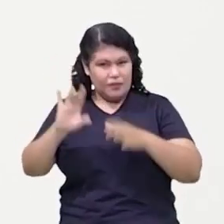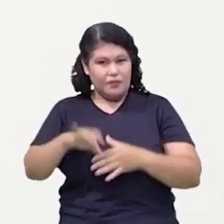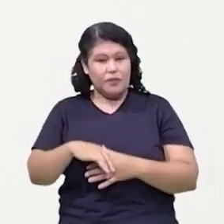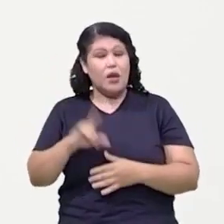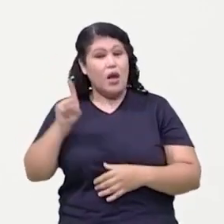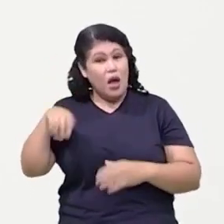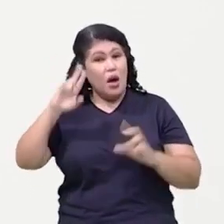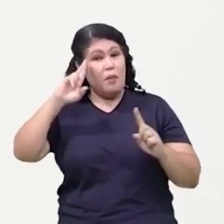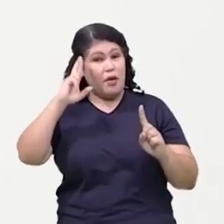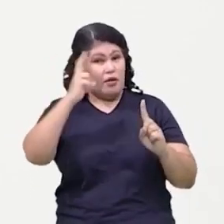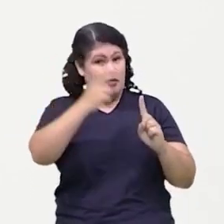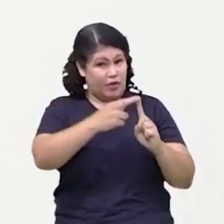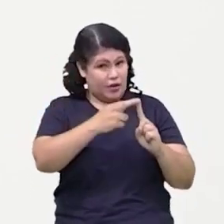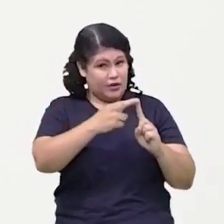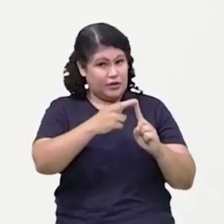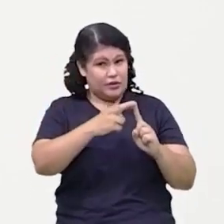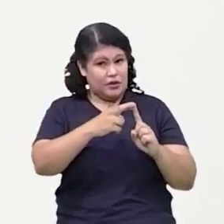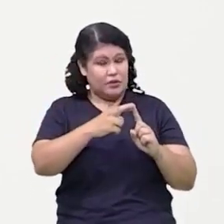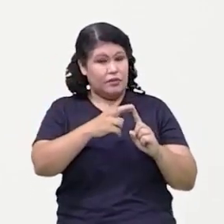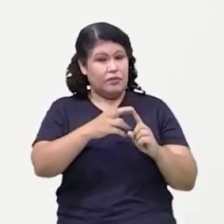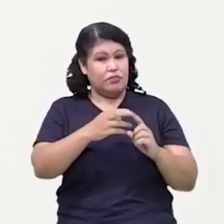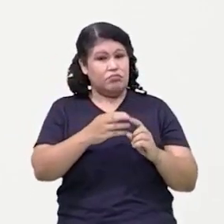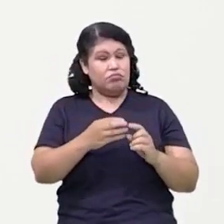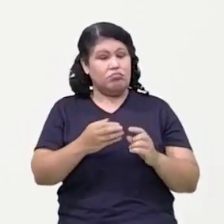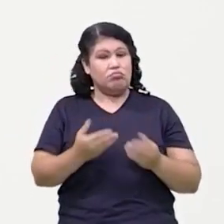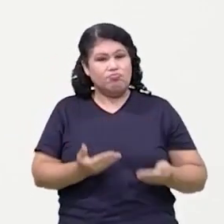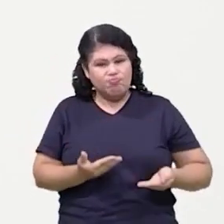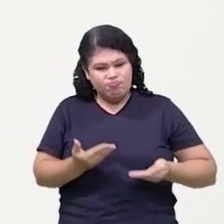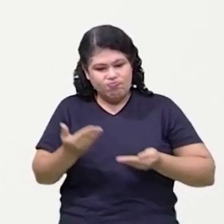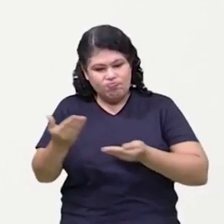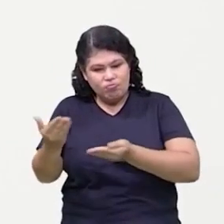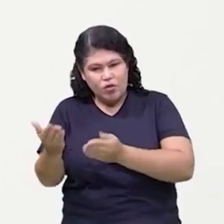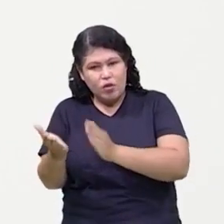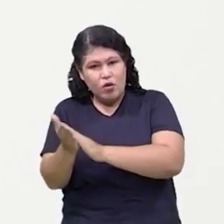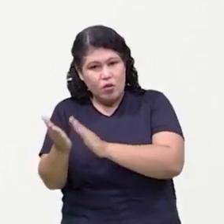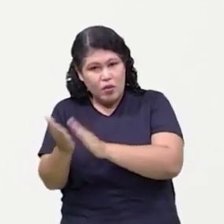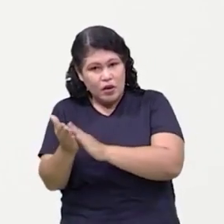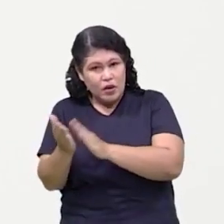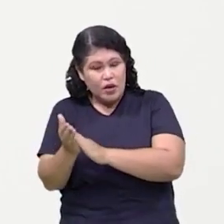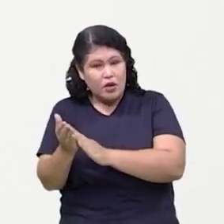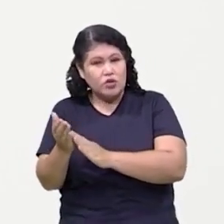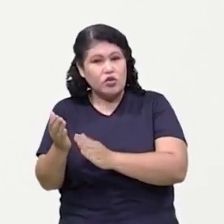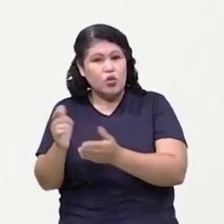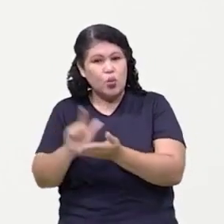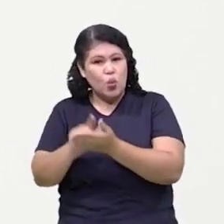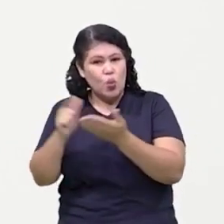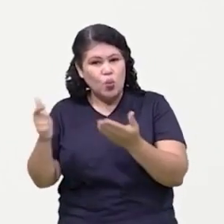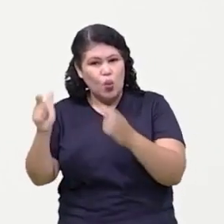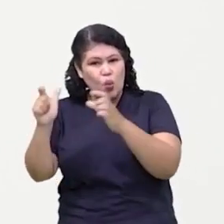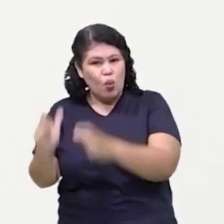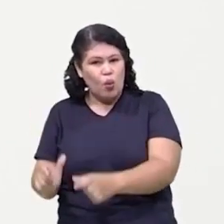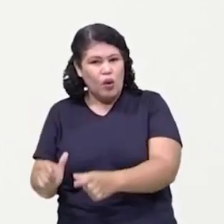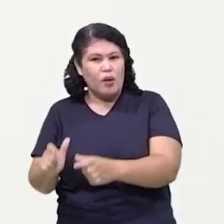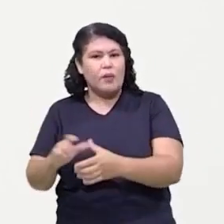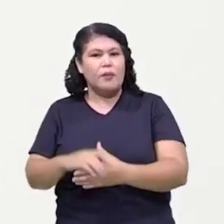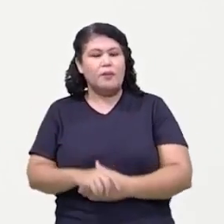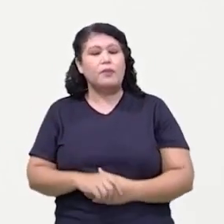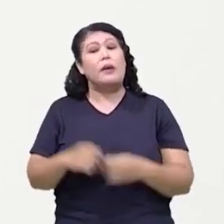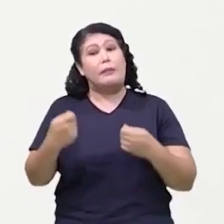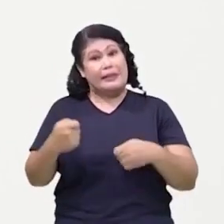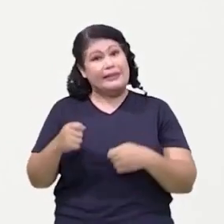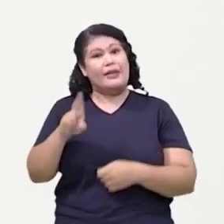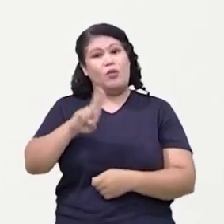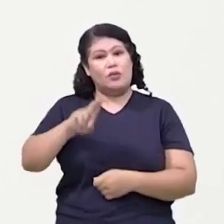Uma referência. Que recebeu homenagem da imprensa local. Já sei que eu tenho que usar vírgula.